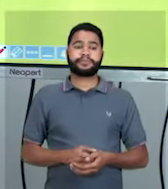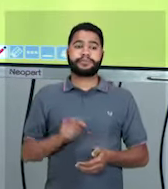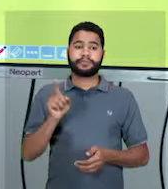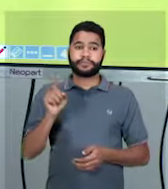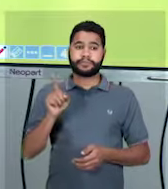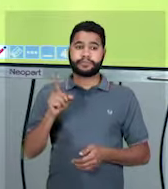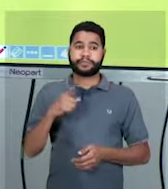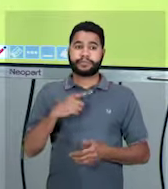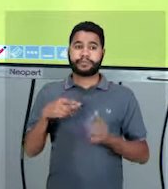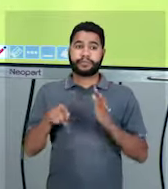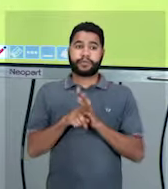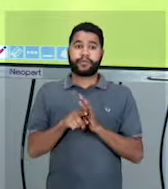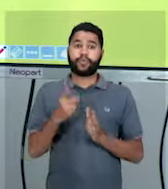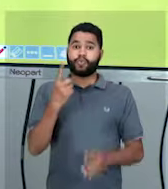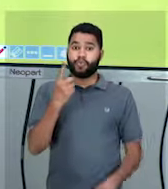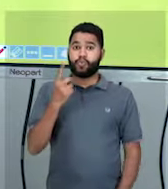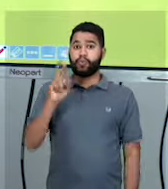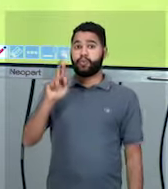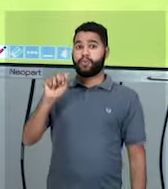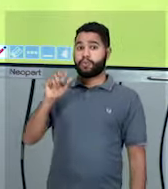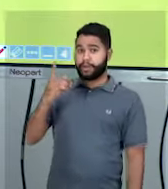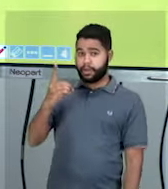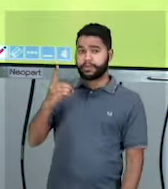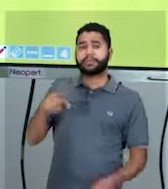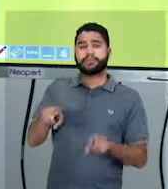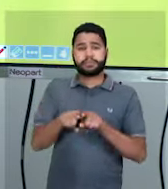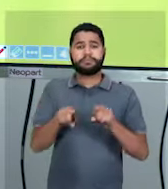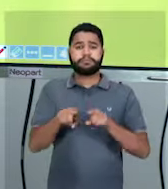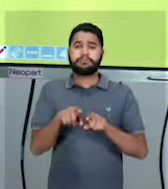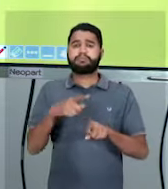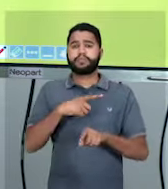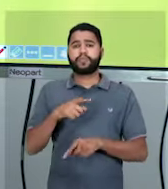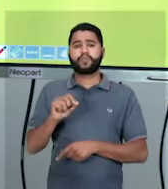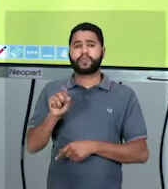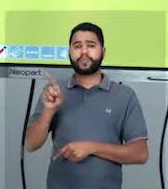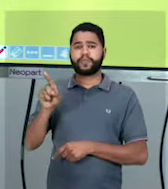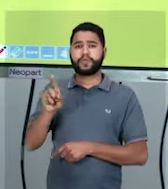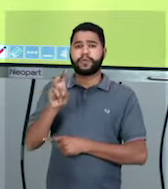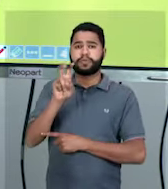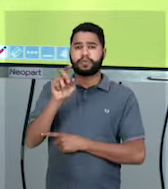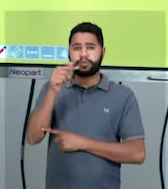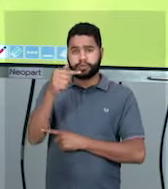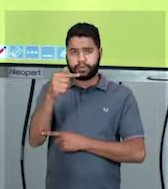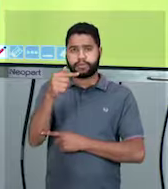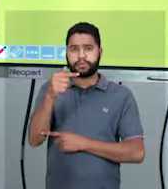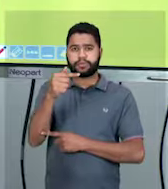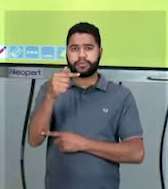dele ter a medida de 1 radiano, eu posso dizer também que ele mede